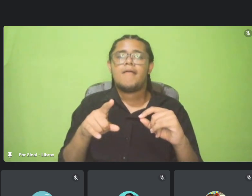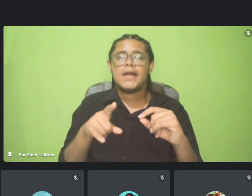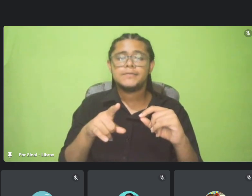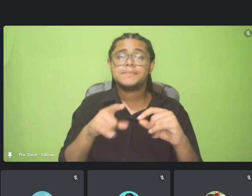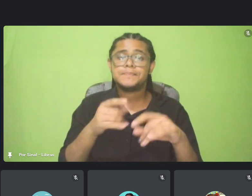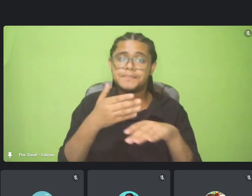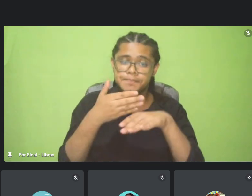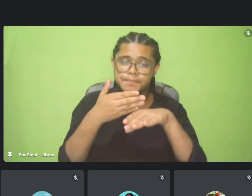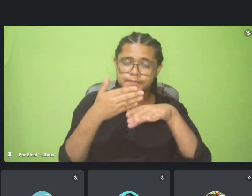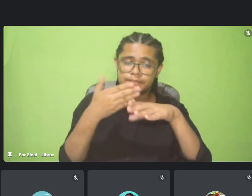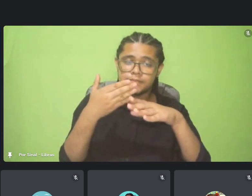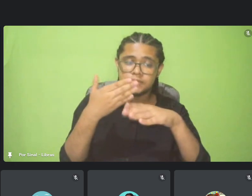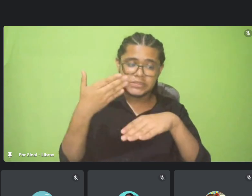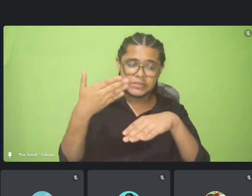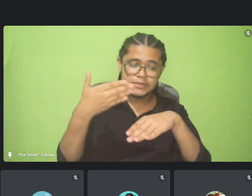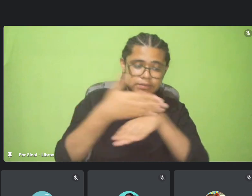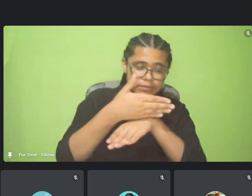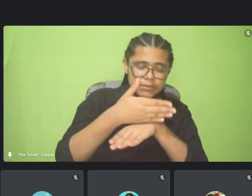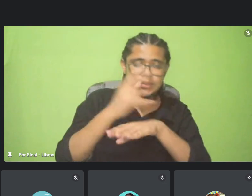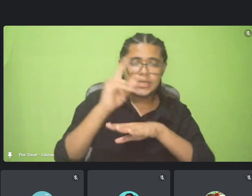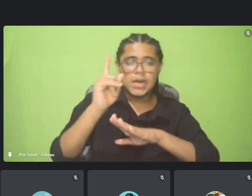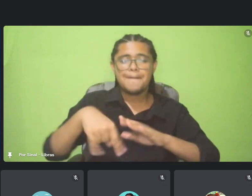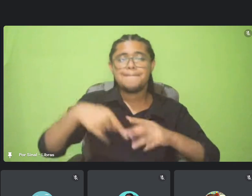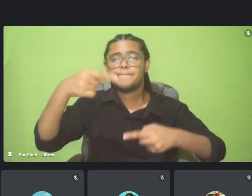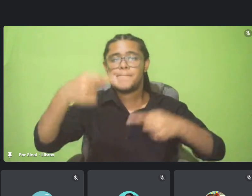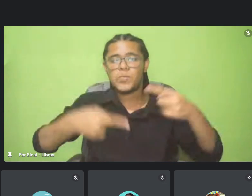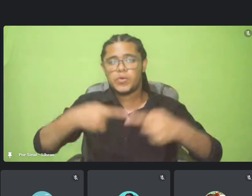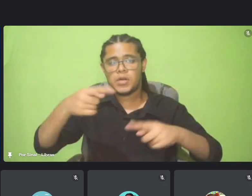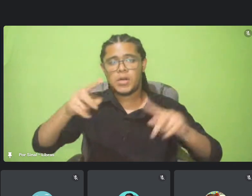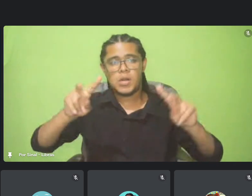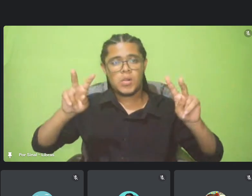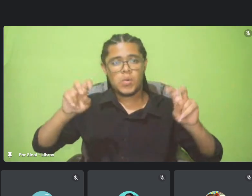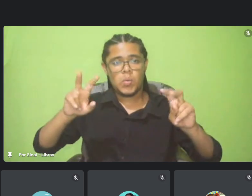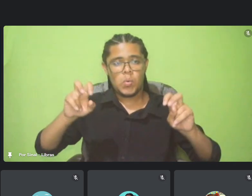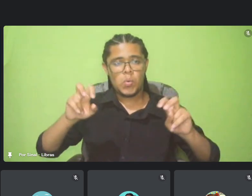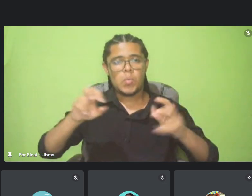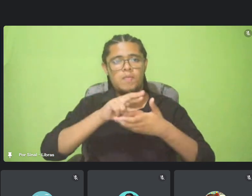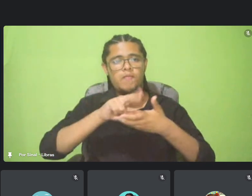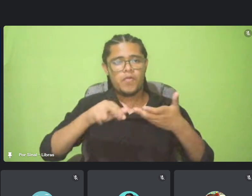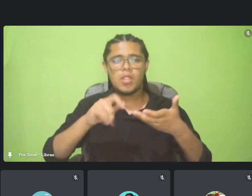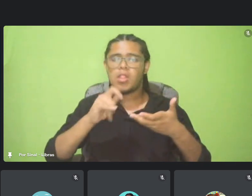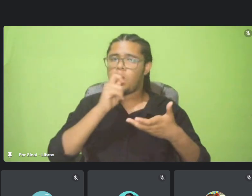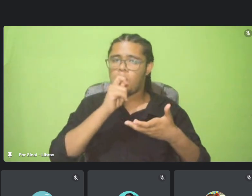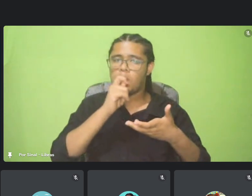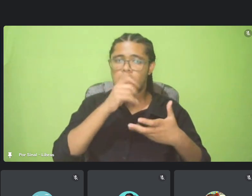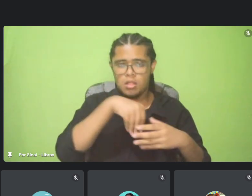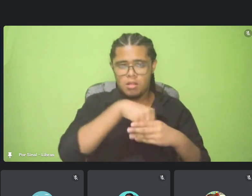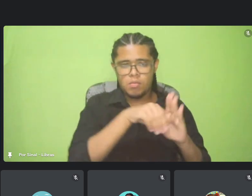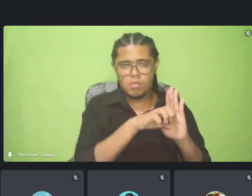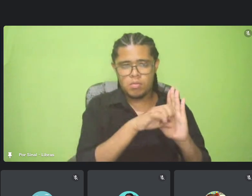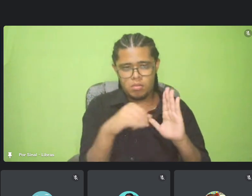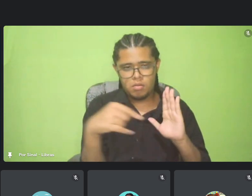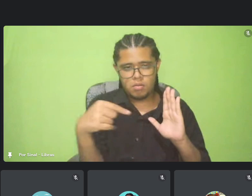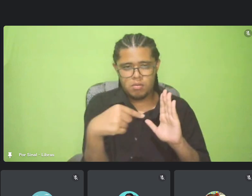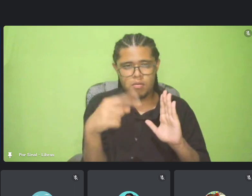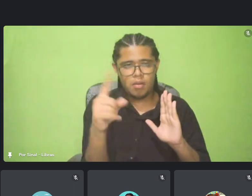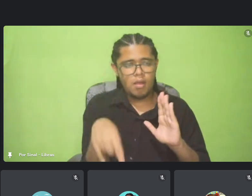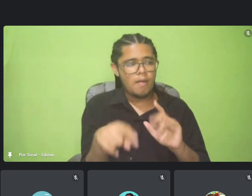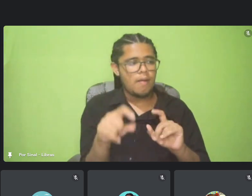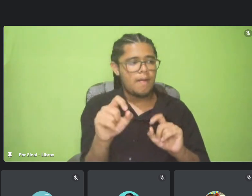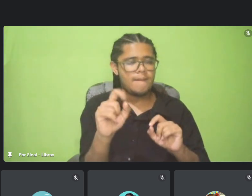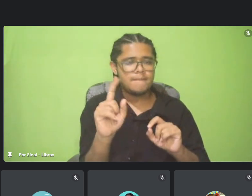a política sobre drogas dentro do edital, inclusive foi motivo de bastante